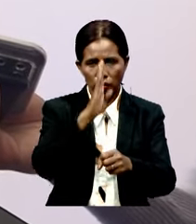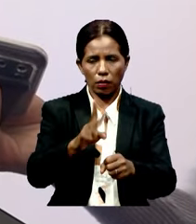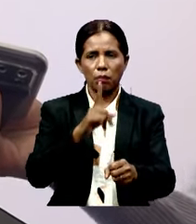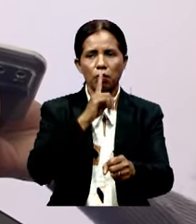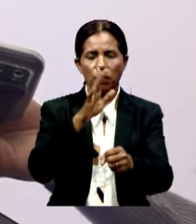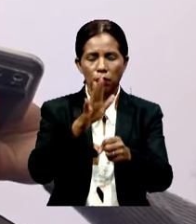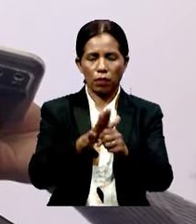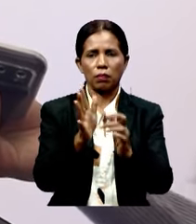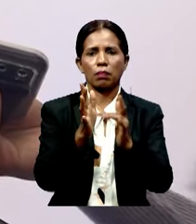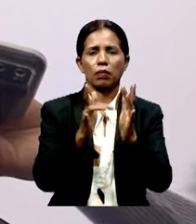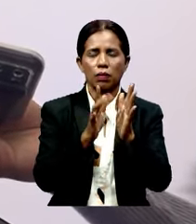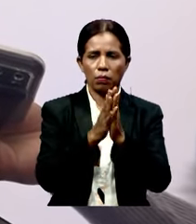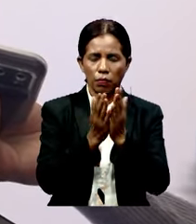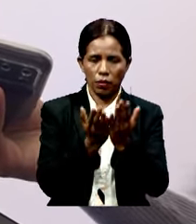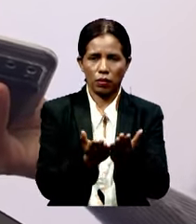per Bibbia,